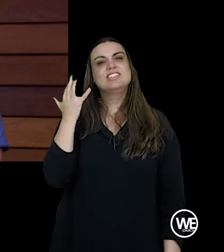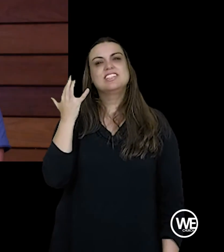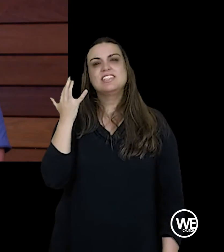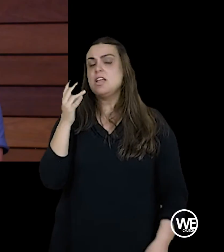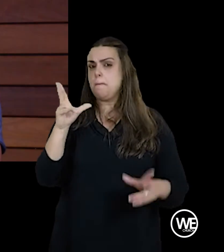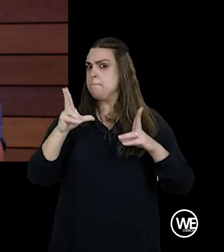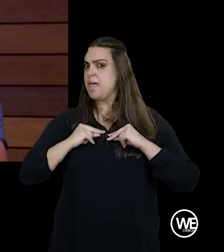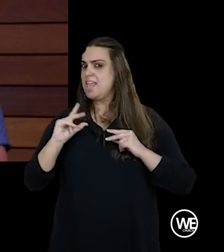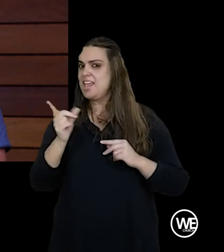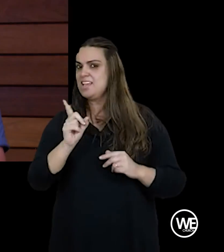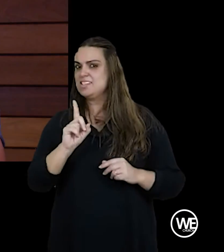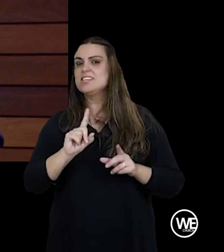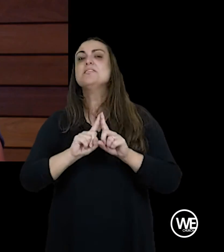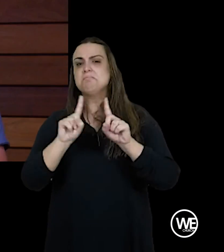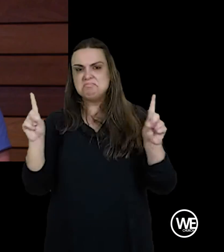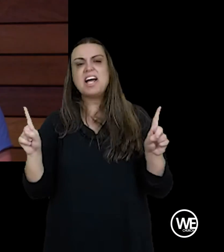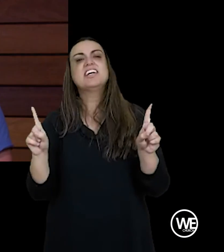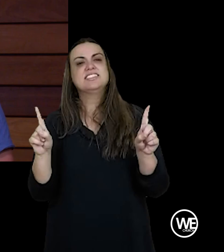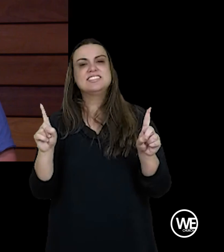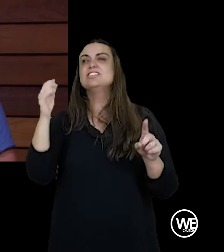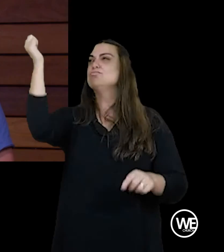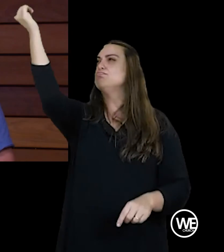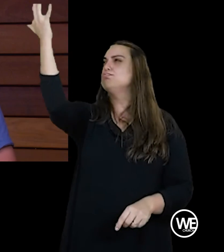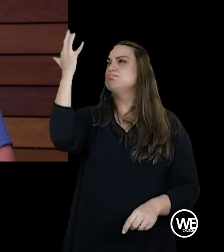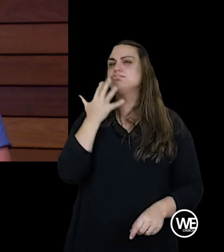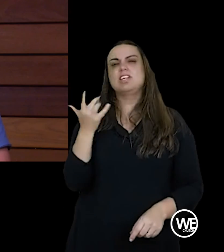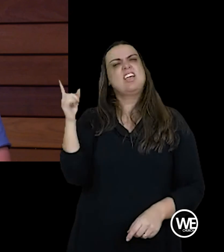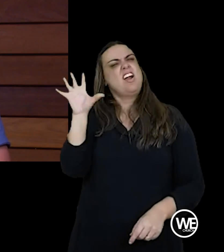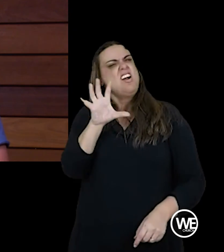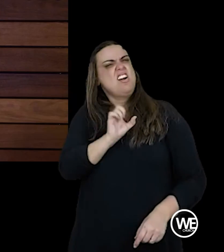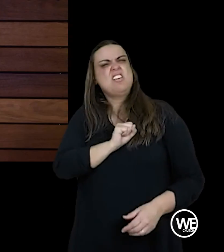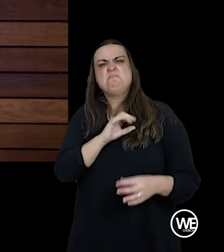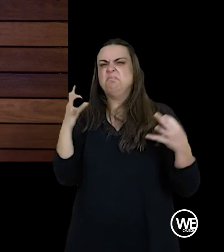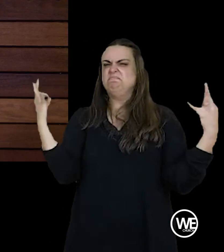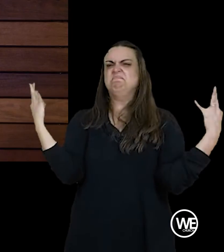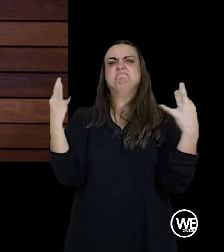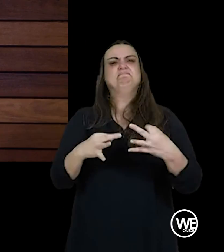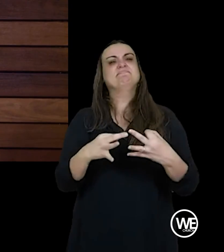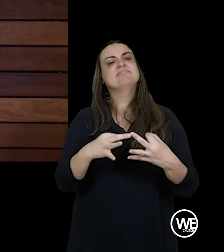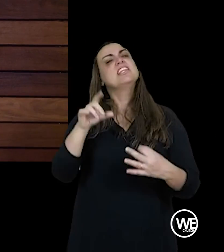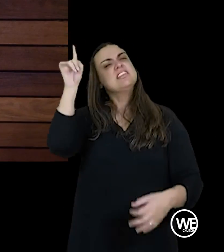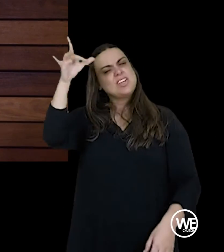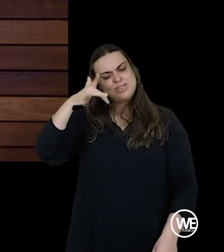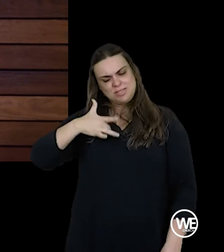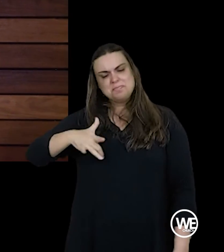não merece, mas que nós recebemos porque Deus nos ama sobremaneira. Que Deus tenha